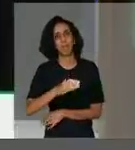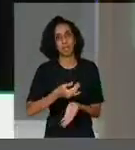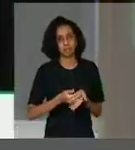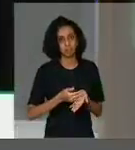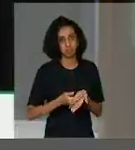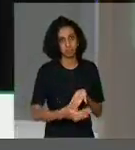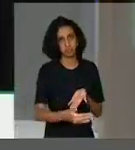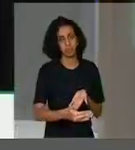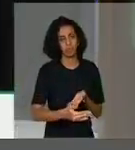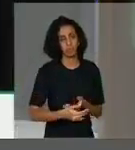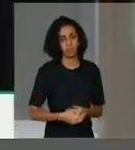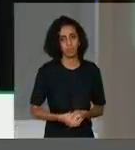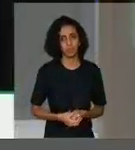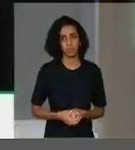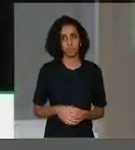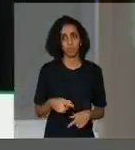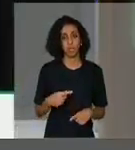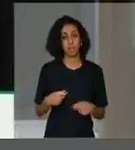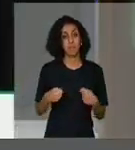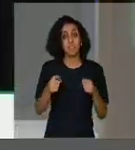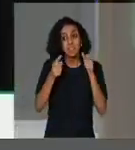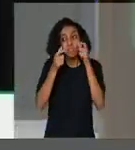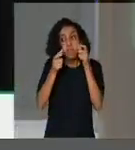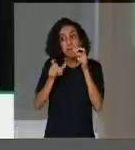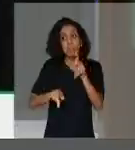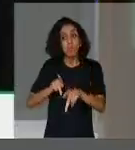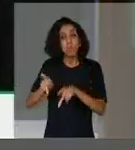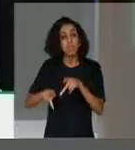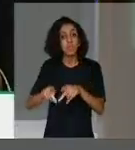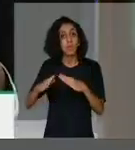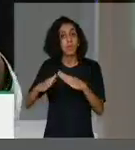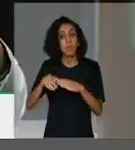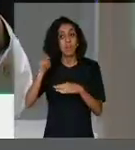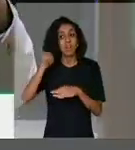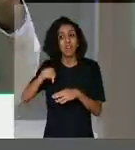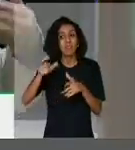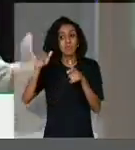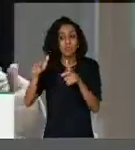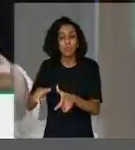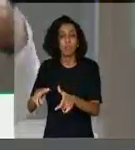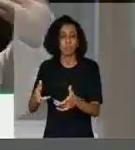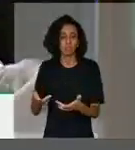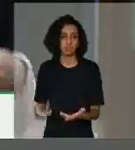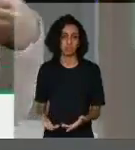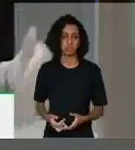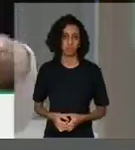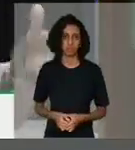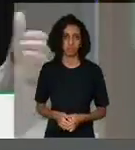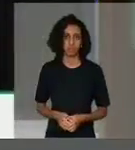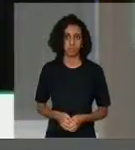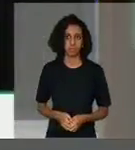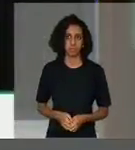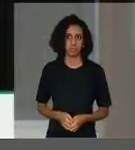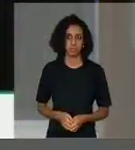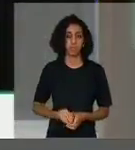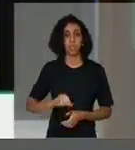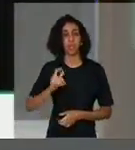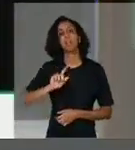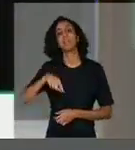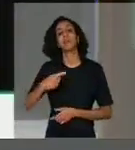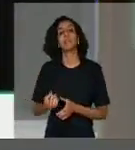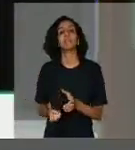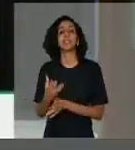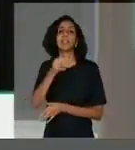que sejam as populações locais. Obviamente que a gente vai criar o Estado do Rio São